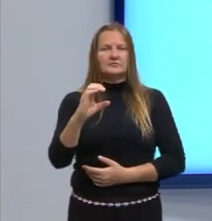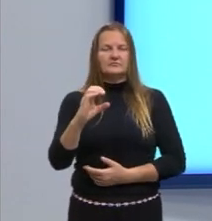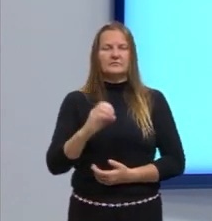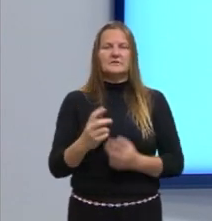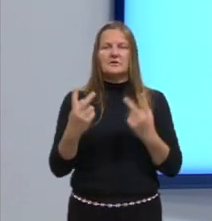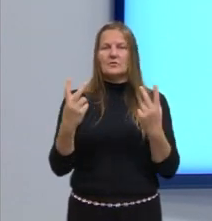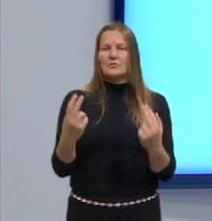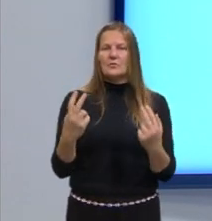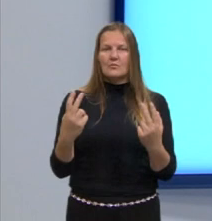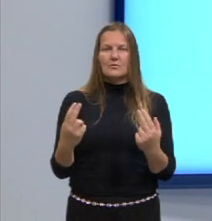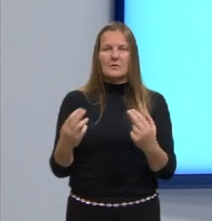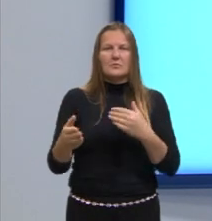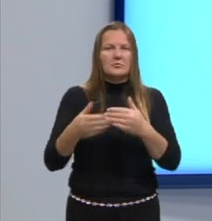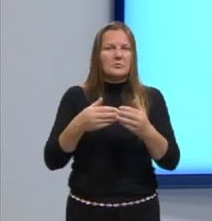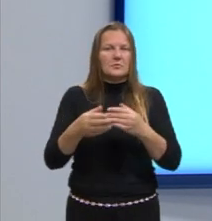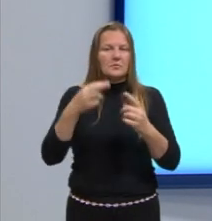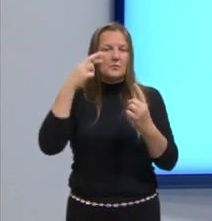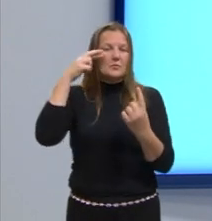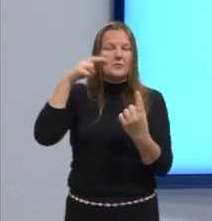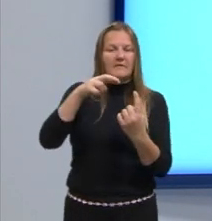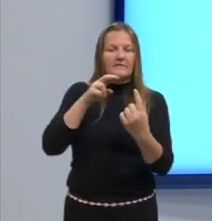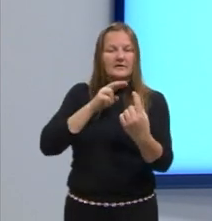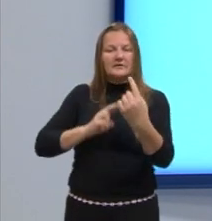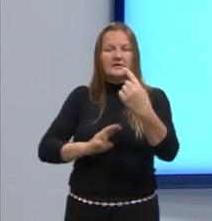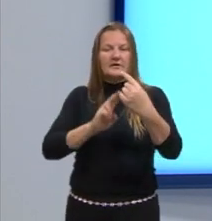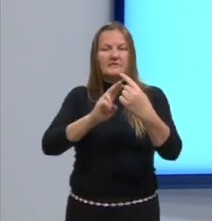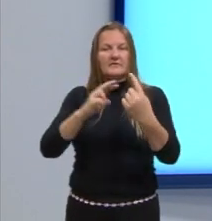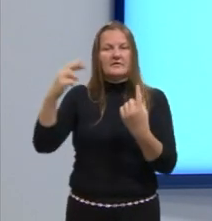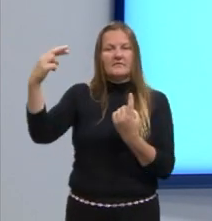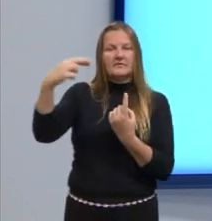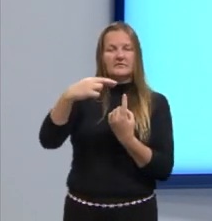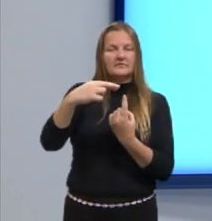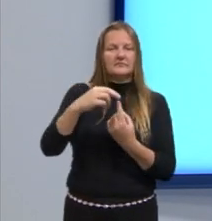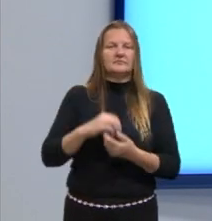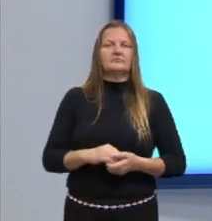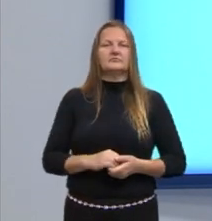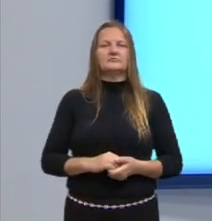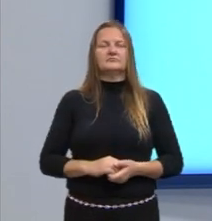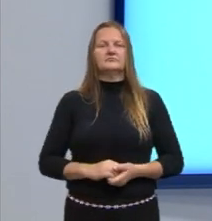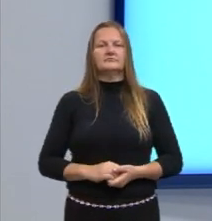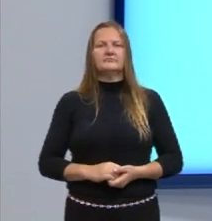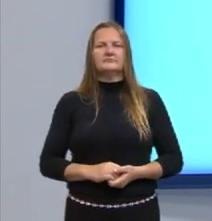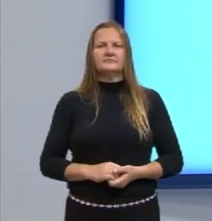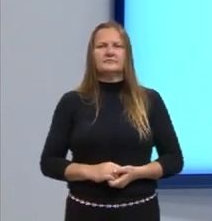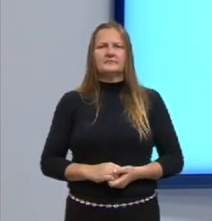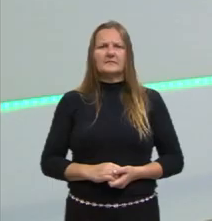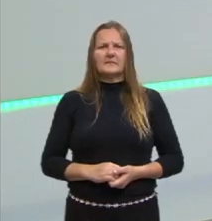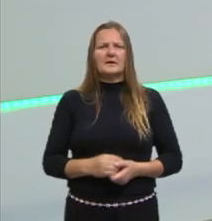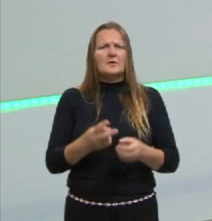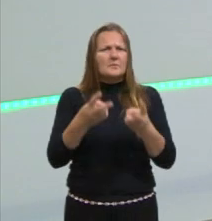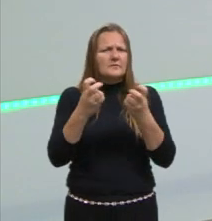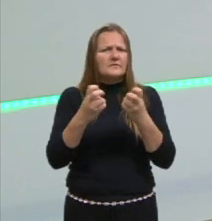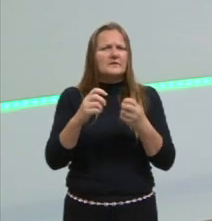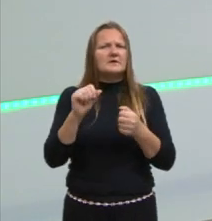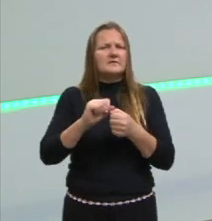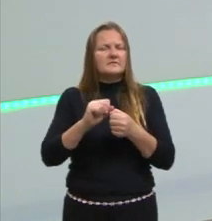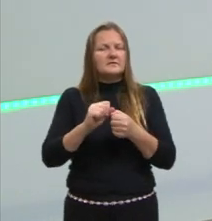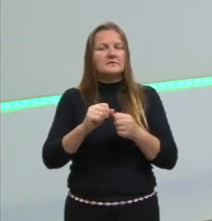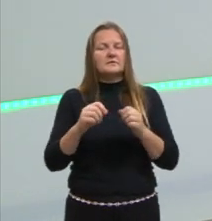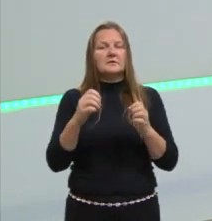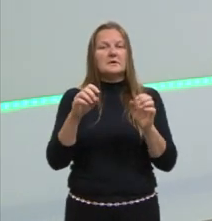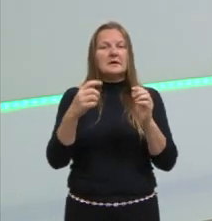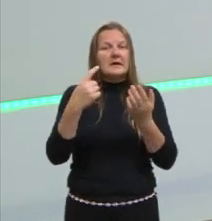a mesma independendo então se esse objeto ele vai estar em movimento ou não certo é mais para a gente dizer então estabelecer